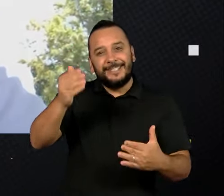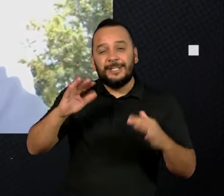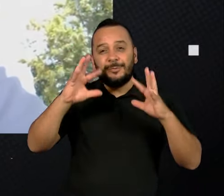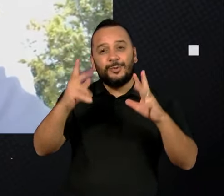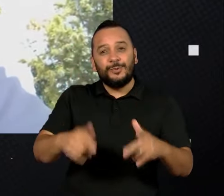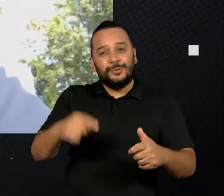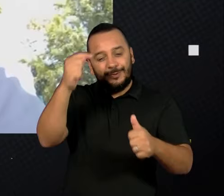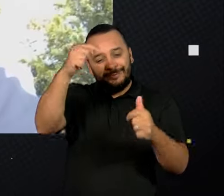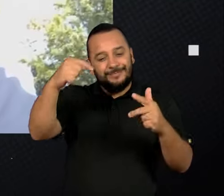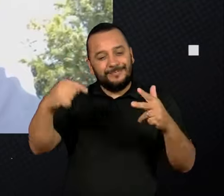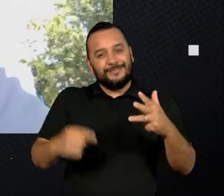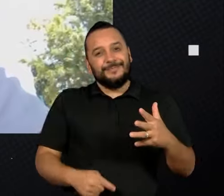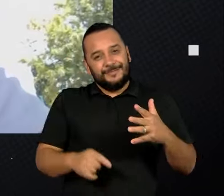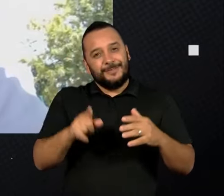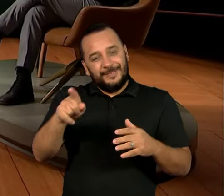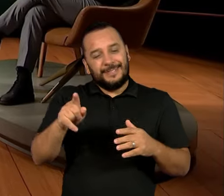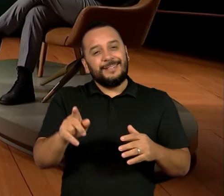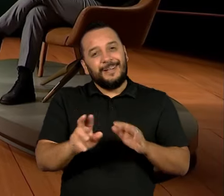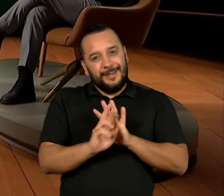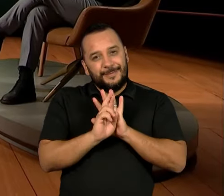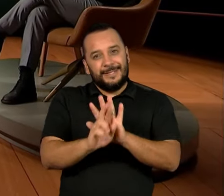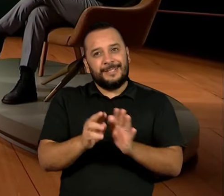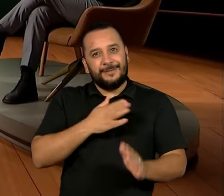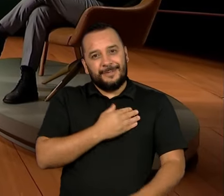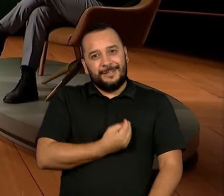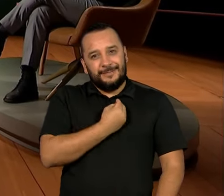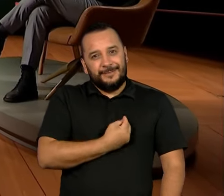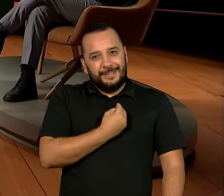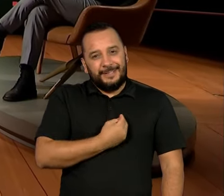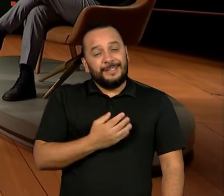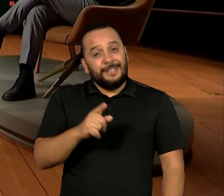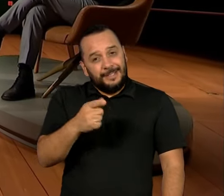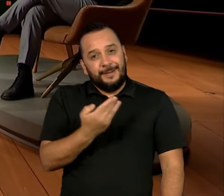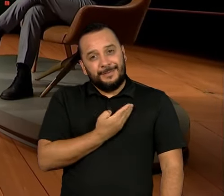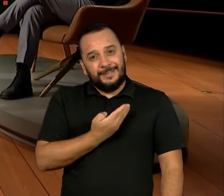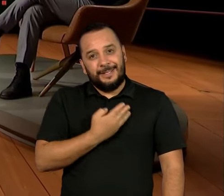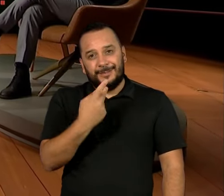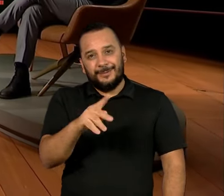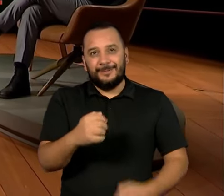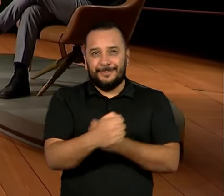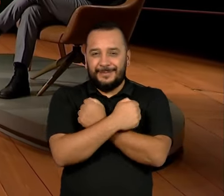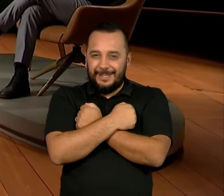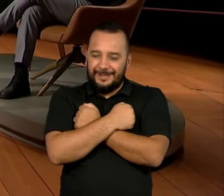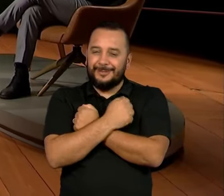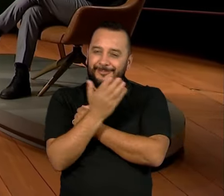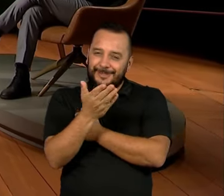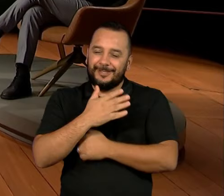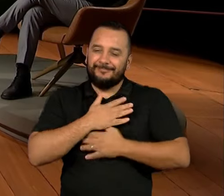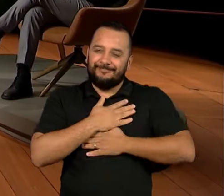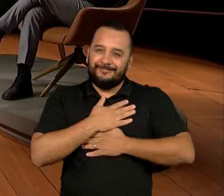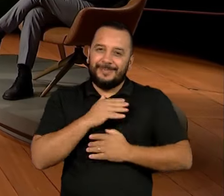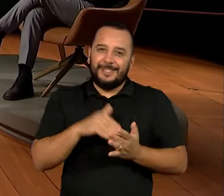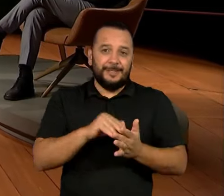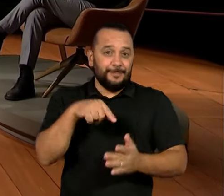você representa na minha vida e também por sua amizade. Abraço, meu querido. Até já.